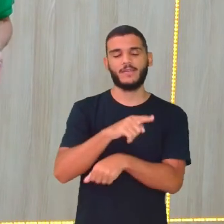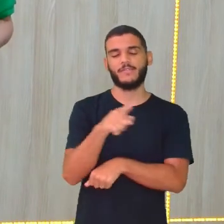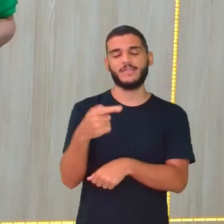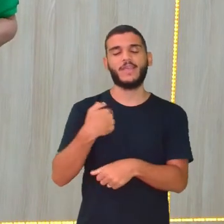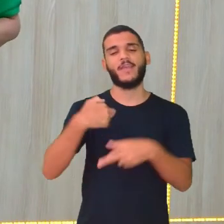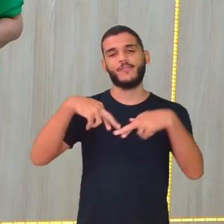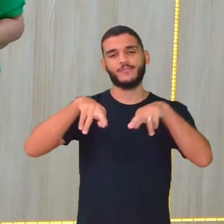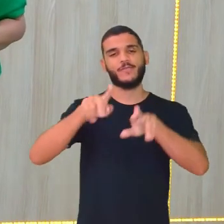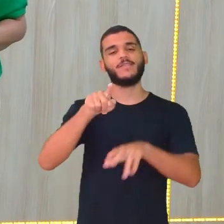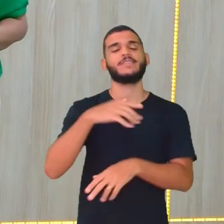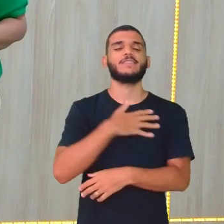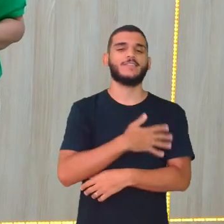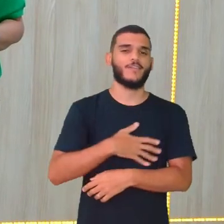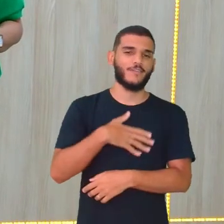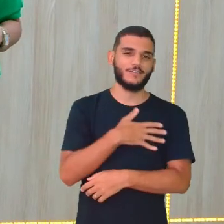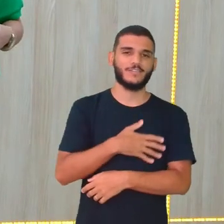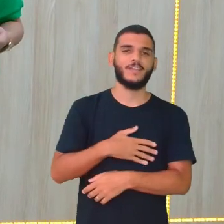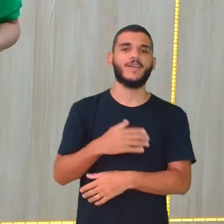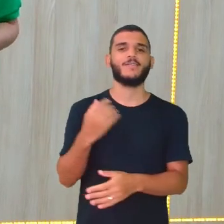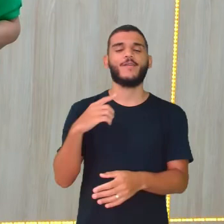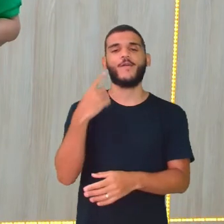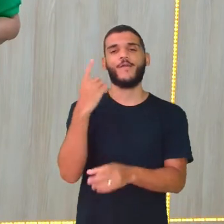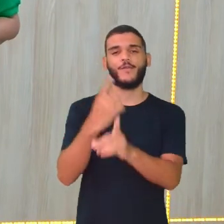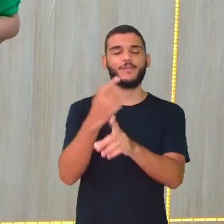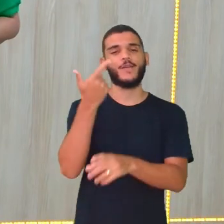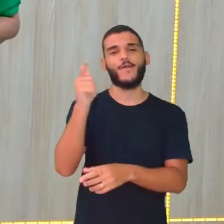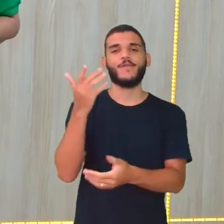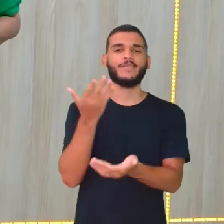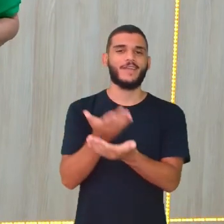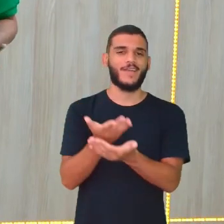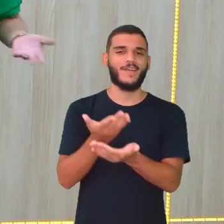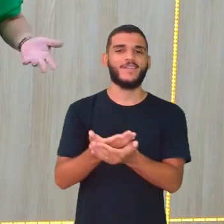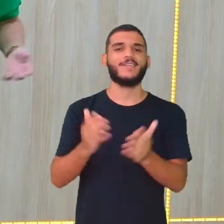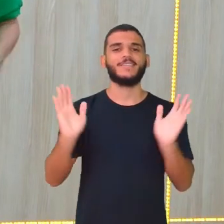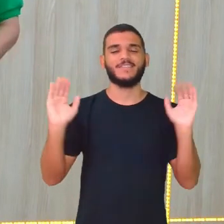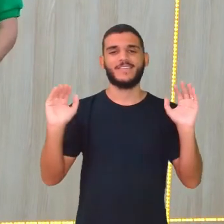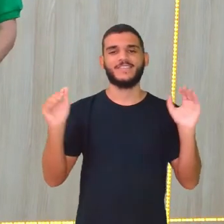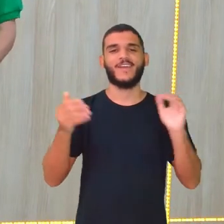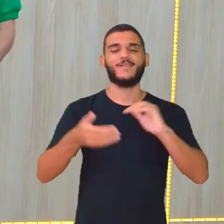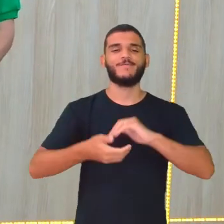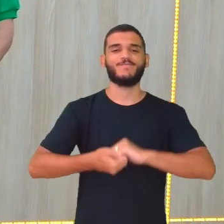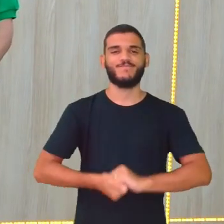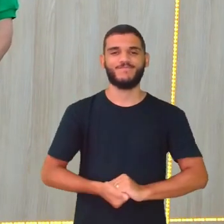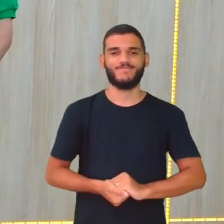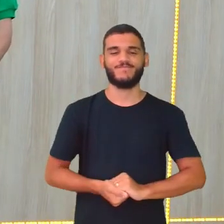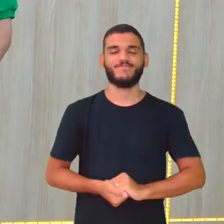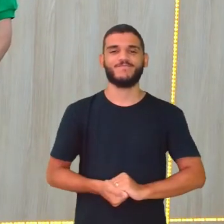vocês tenham gostado. Nos vemos no nosso próximo momento. Até lá!